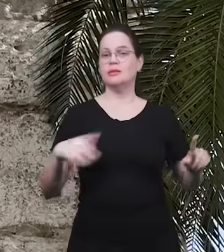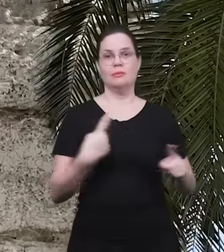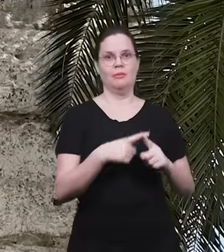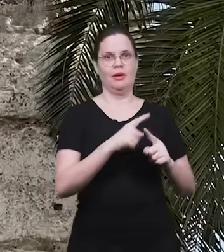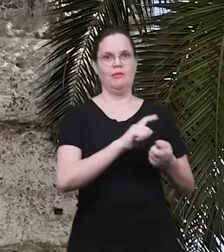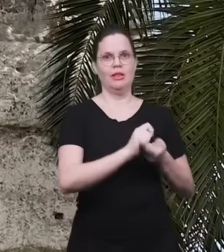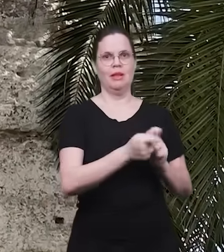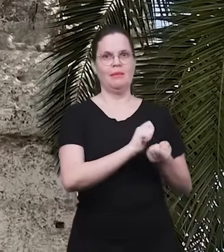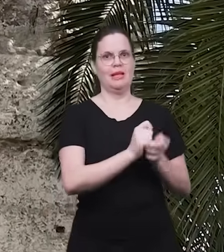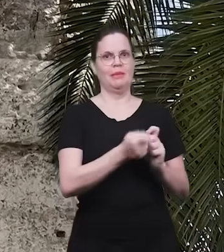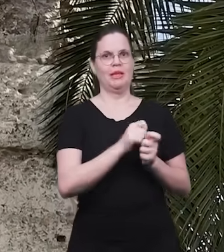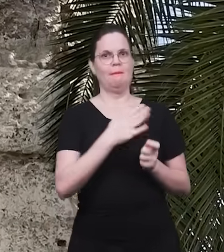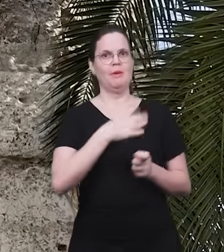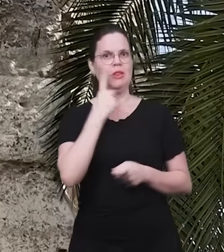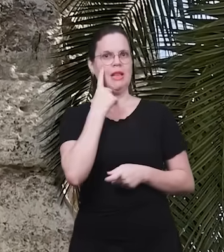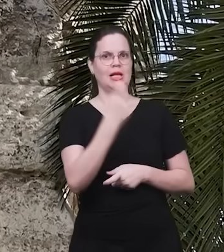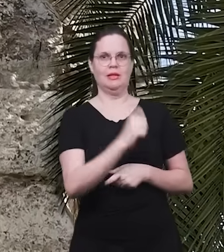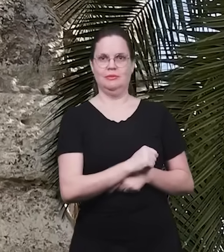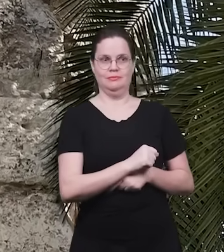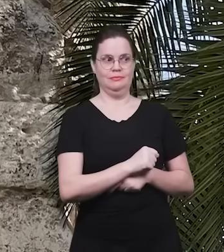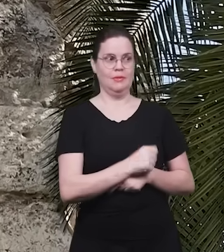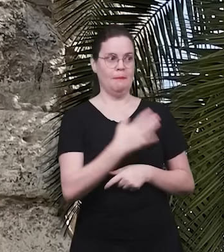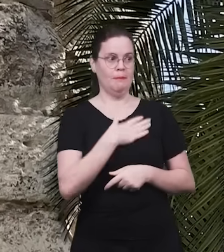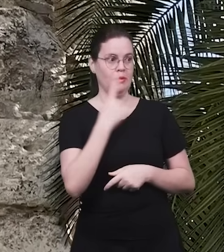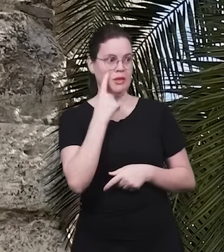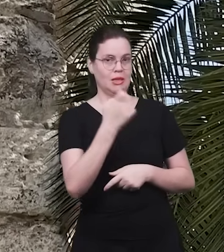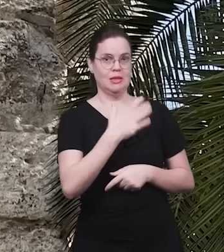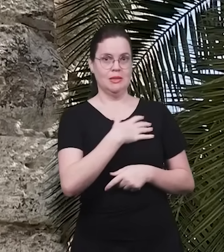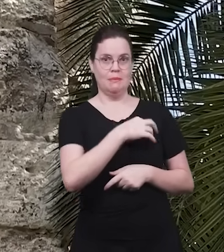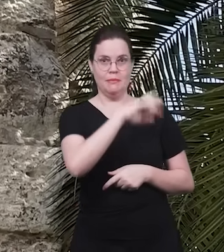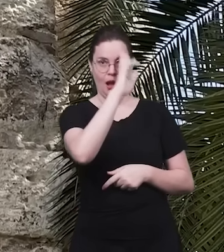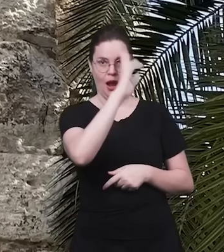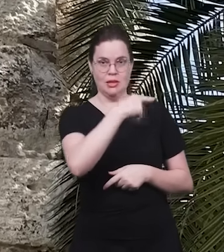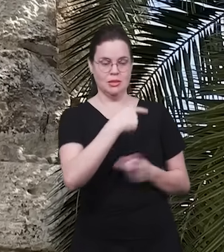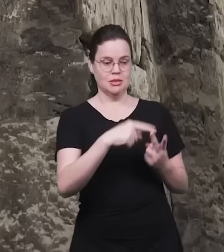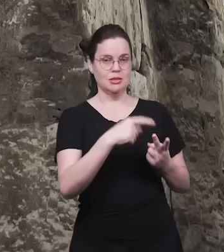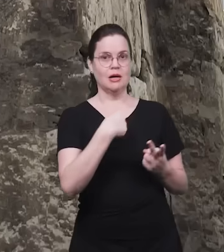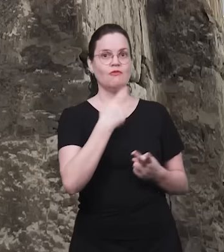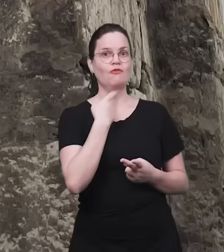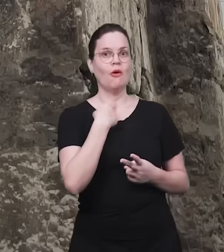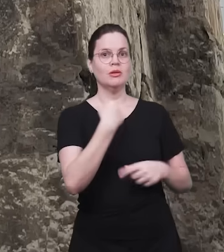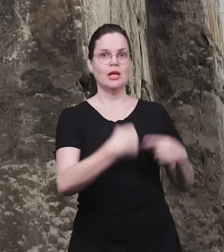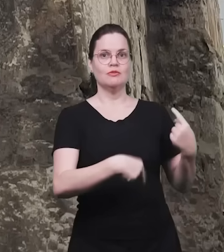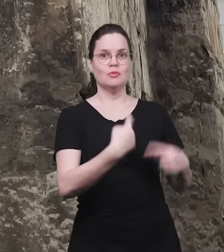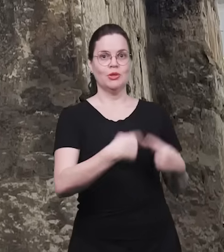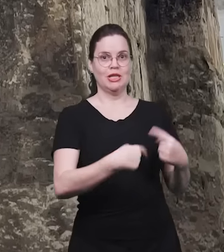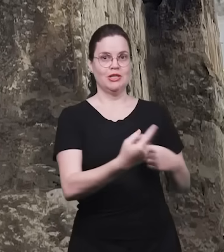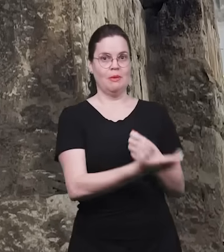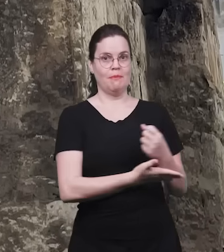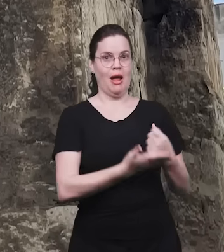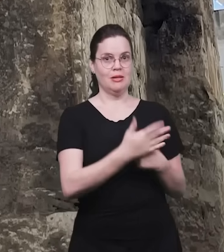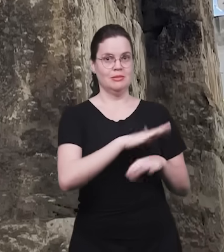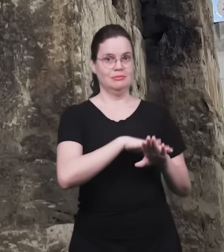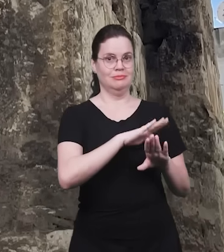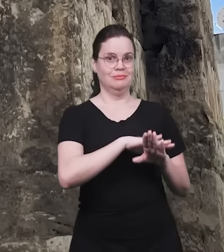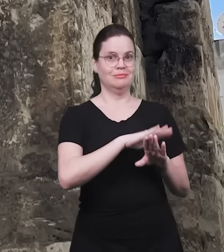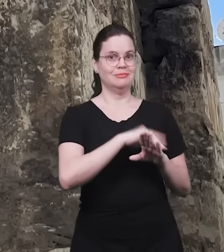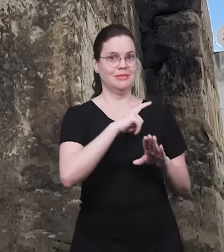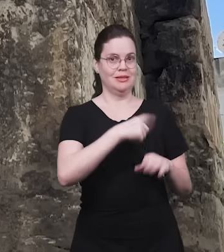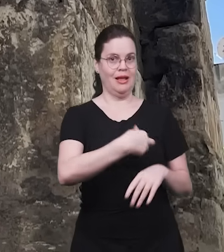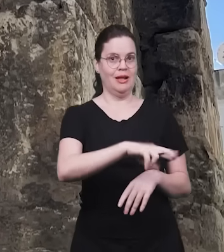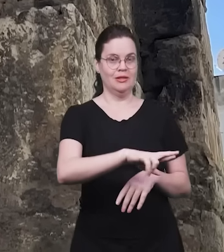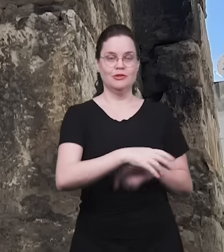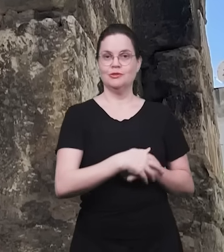se molda segundo os interesses do homem, segundo a razão, segundo os interesses políticos da religião. Então a